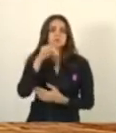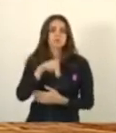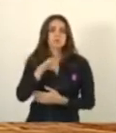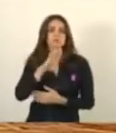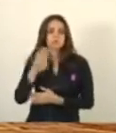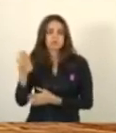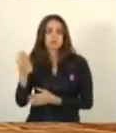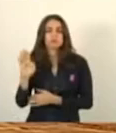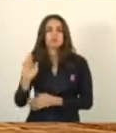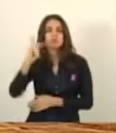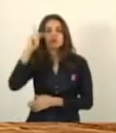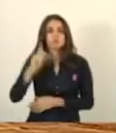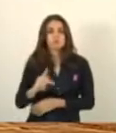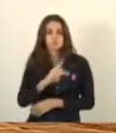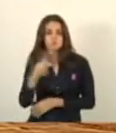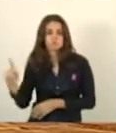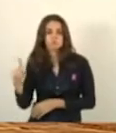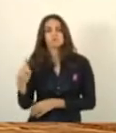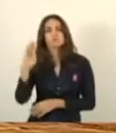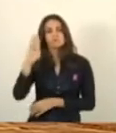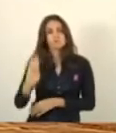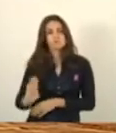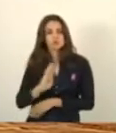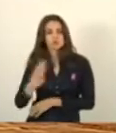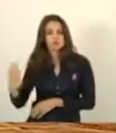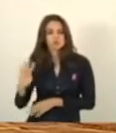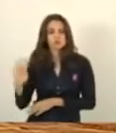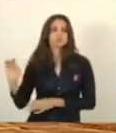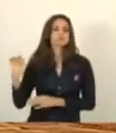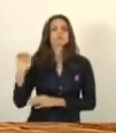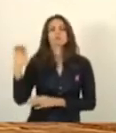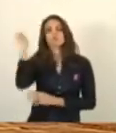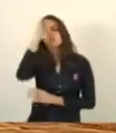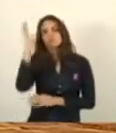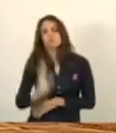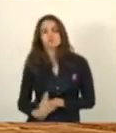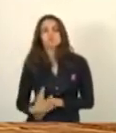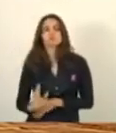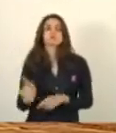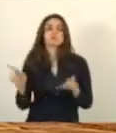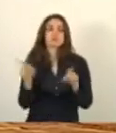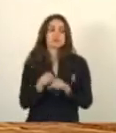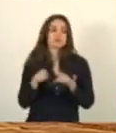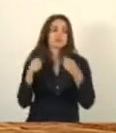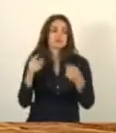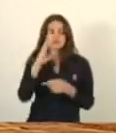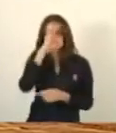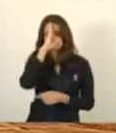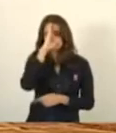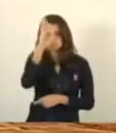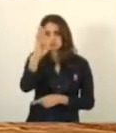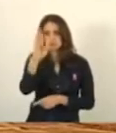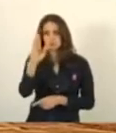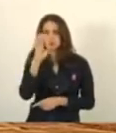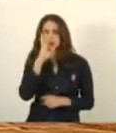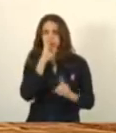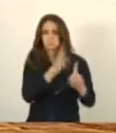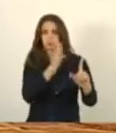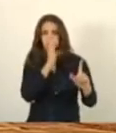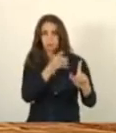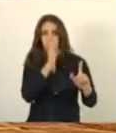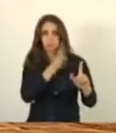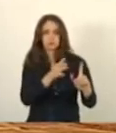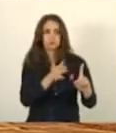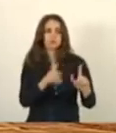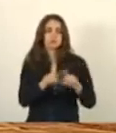aos bispos do Brasil, a todos os nossos bispos, ao bispo de Aparecida, que foi o principal criticado, e